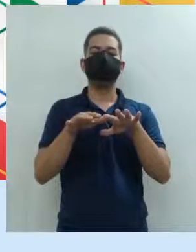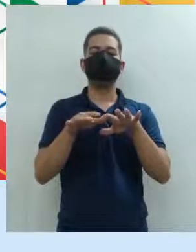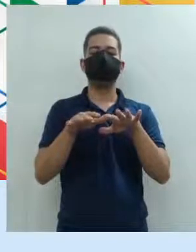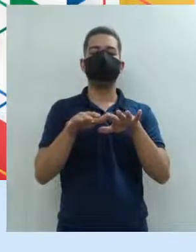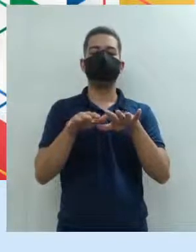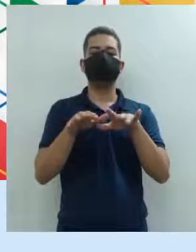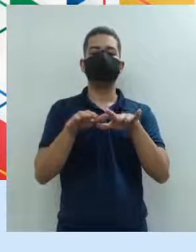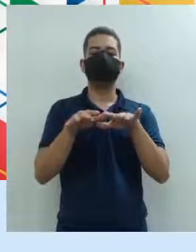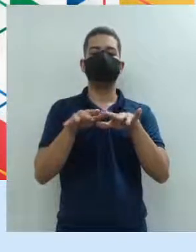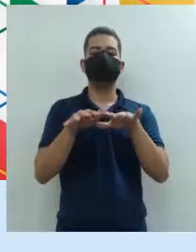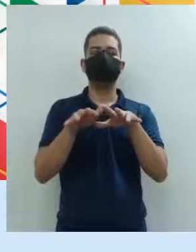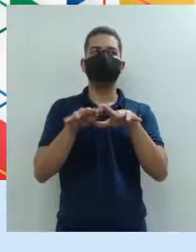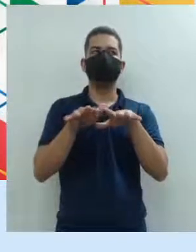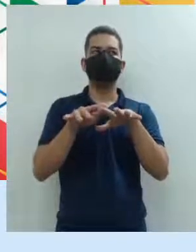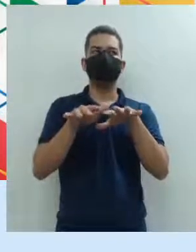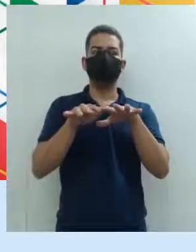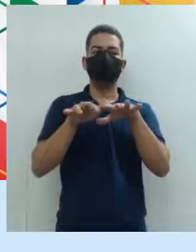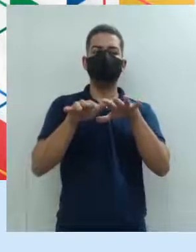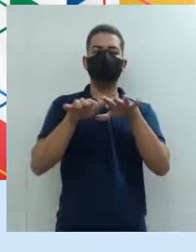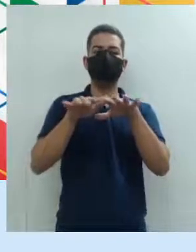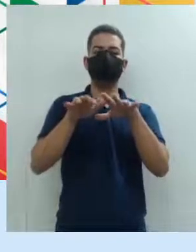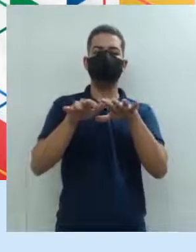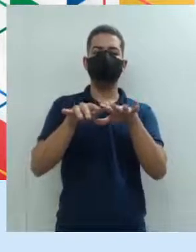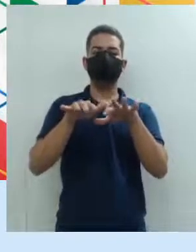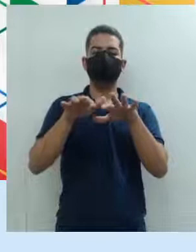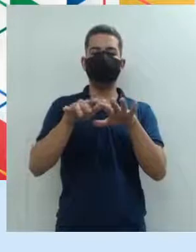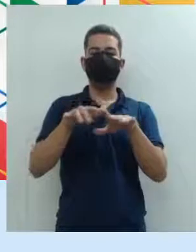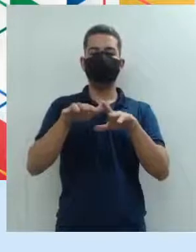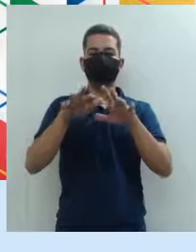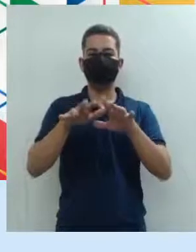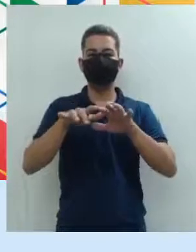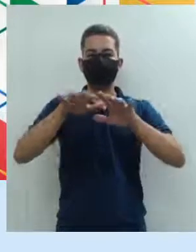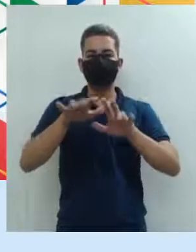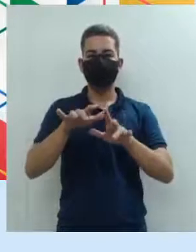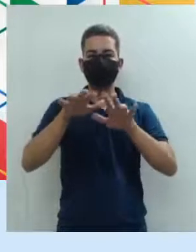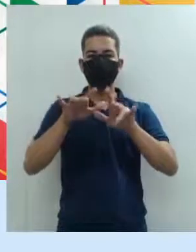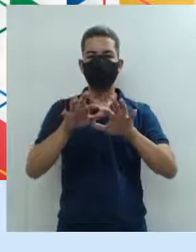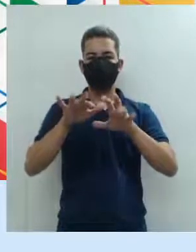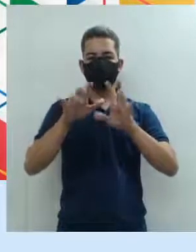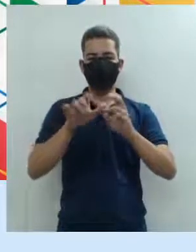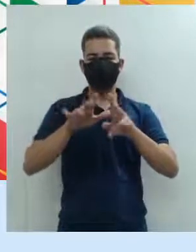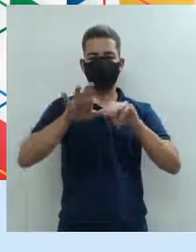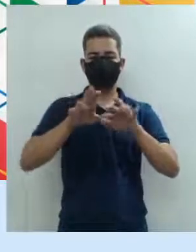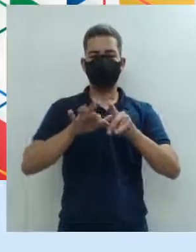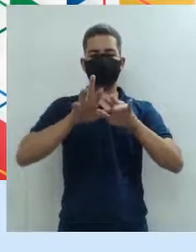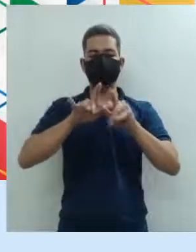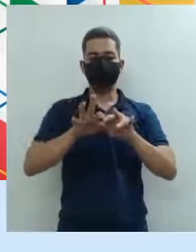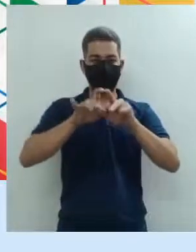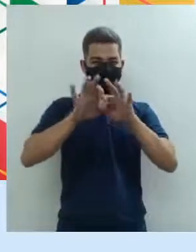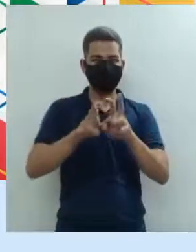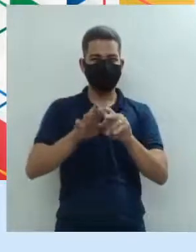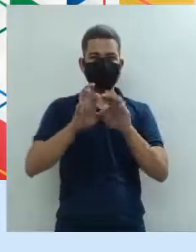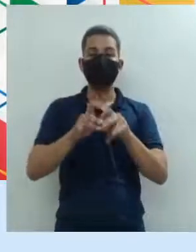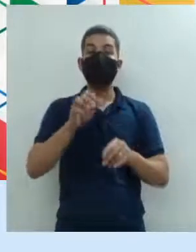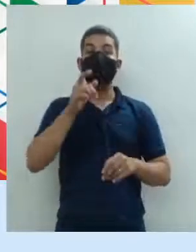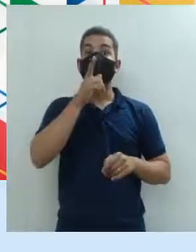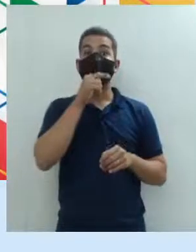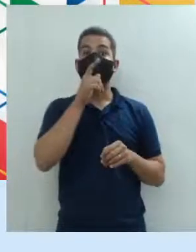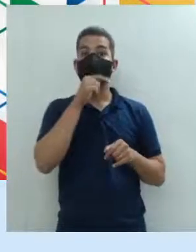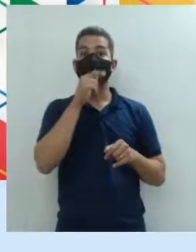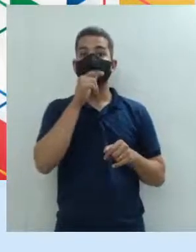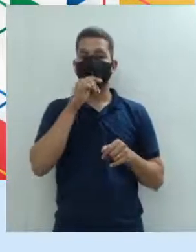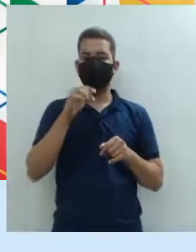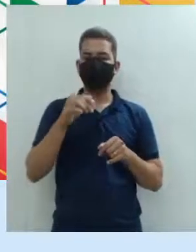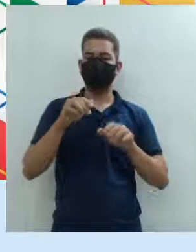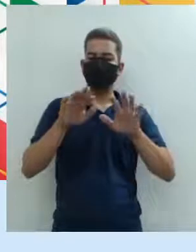da minha água que está no fundo ali da chaleira. O que é que vai acontecer? A densidade vai mudar ali da minha água.